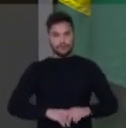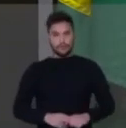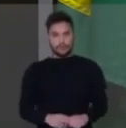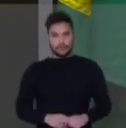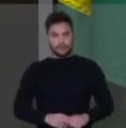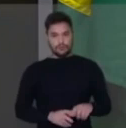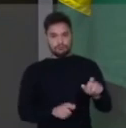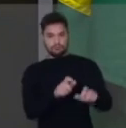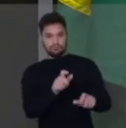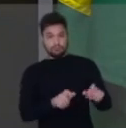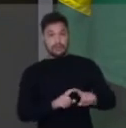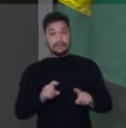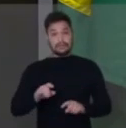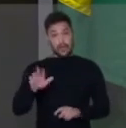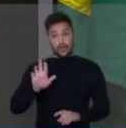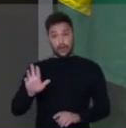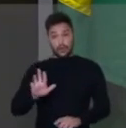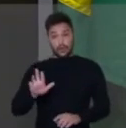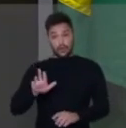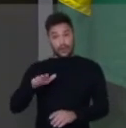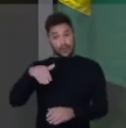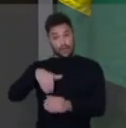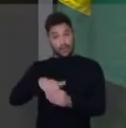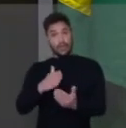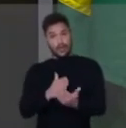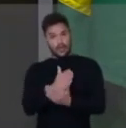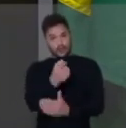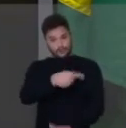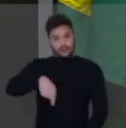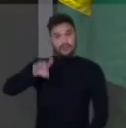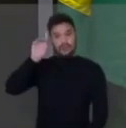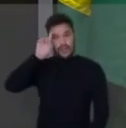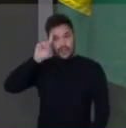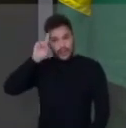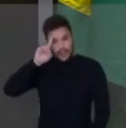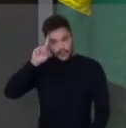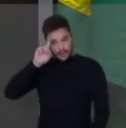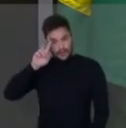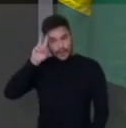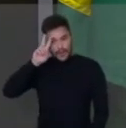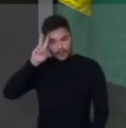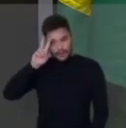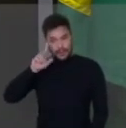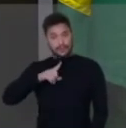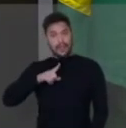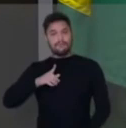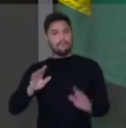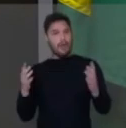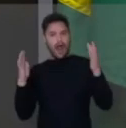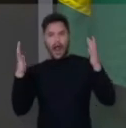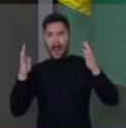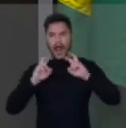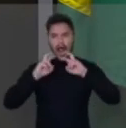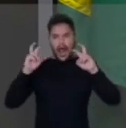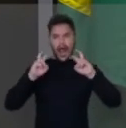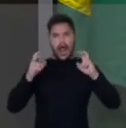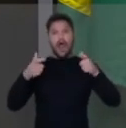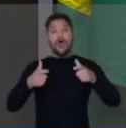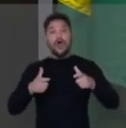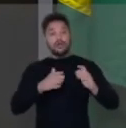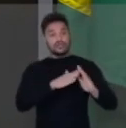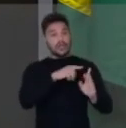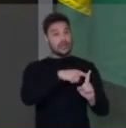que quando o Lula ganhou, eu me lembro muito bem, vocês aqui também lembram, de que houve comemoração aonde? Nas igrejas que não